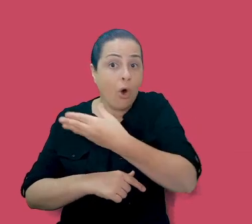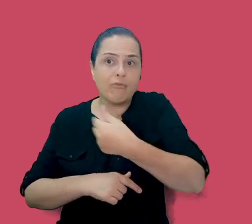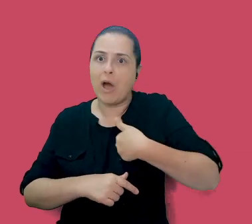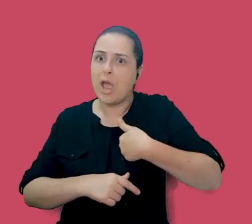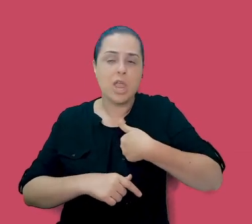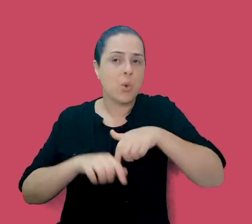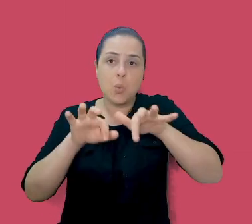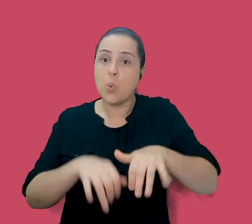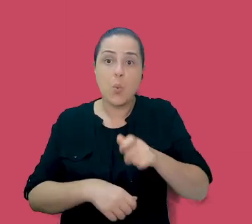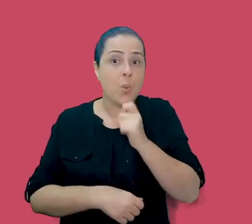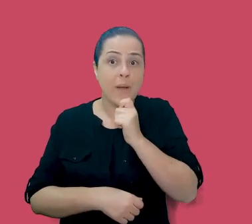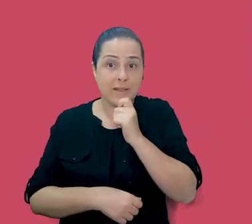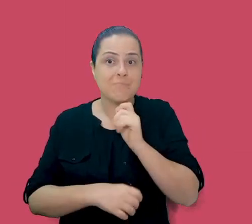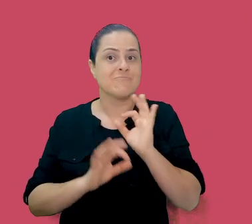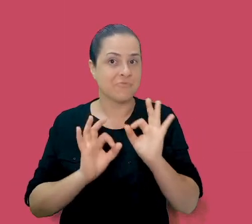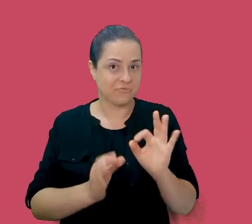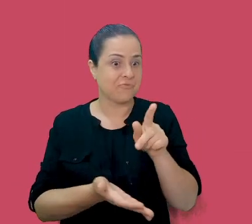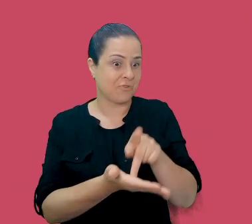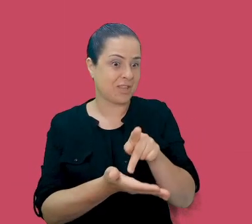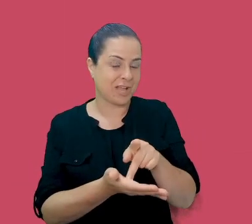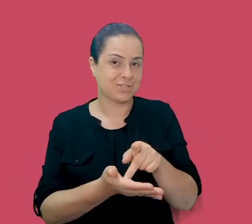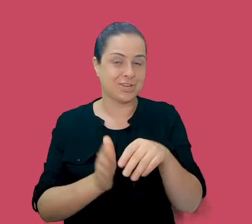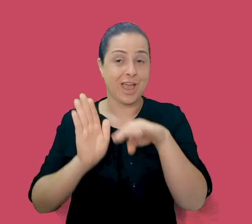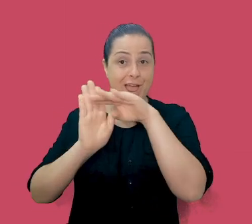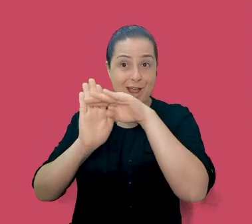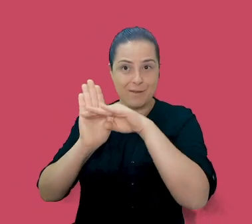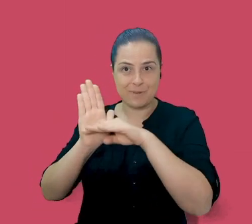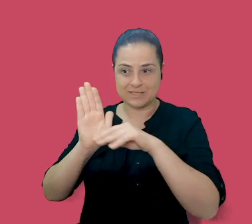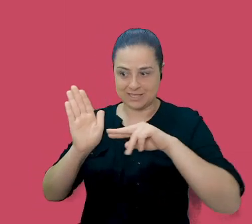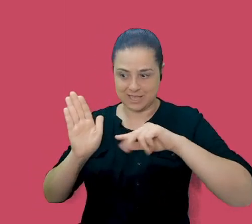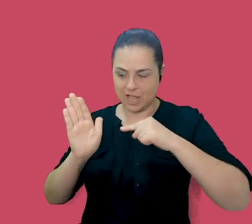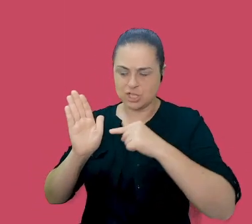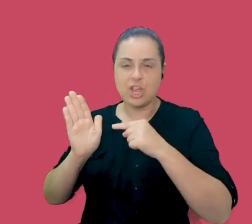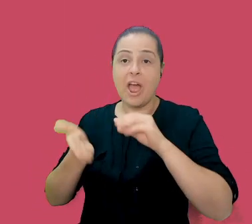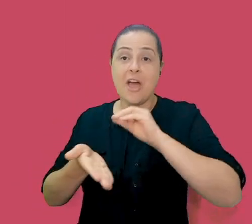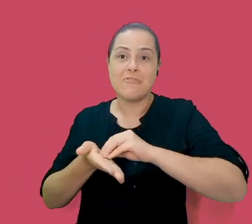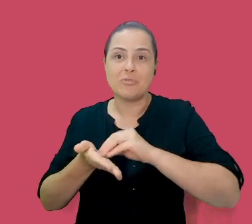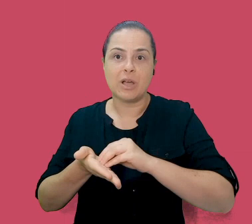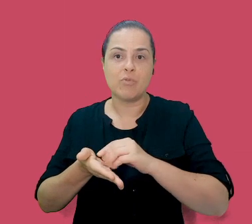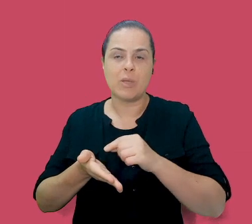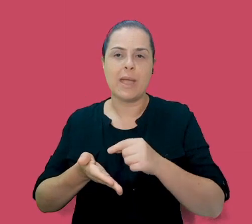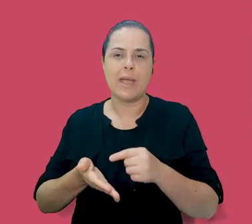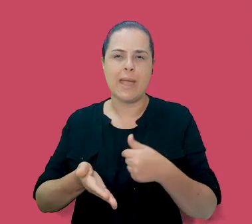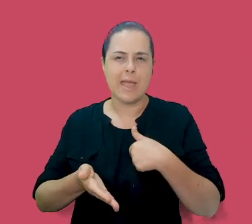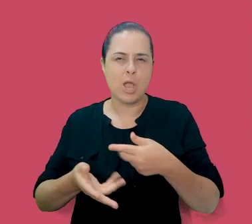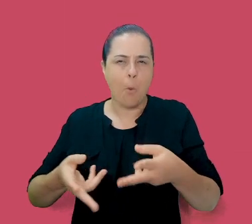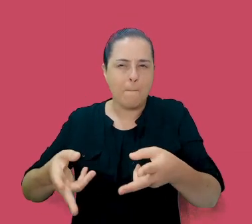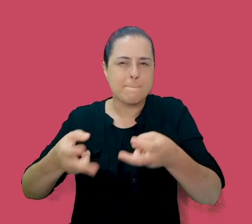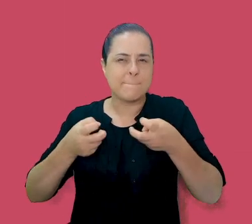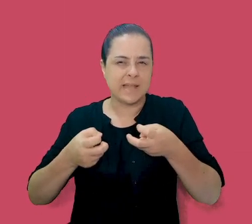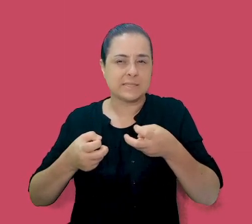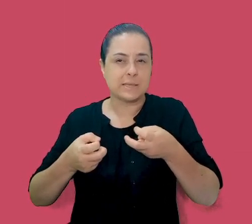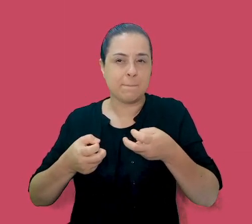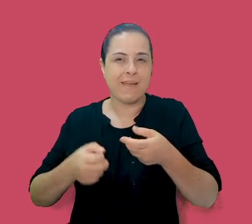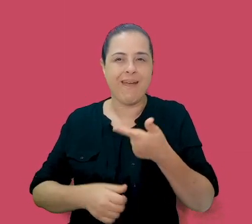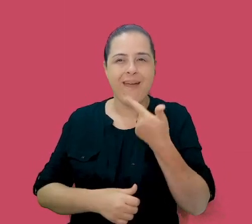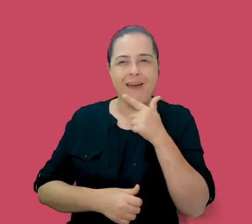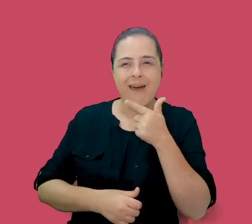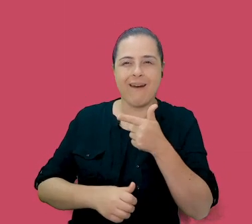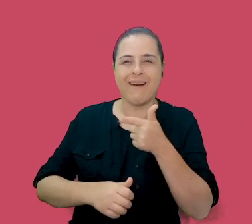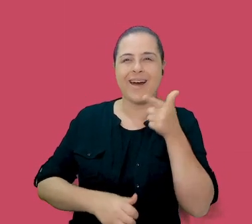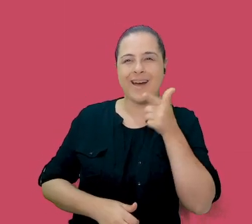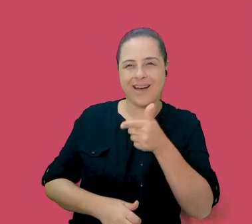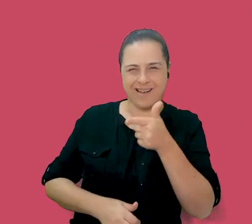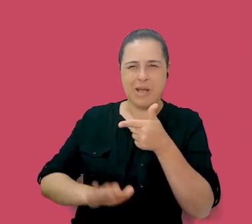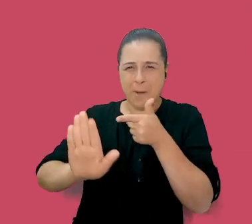Que era a incapacidade, no caso da lista lá, era a incapacidade de perceber sarcasmo, né? Porque realmente isso é uma coisa que